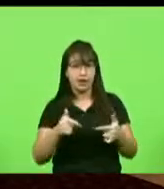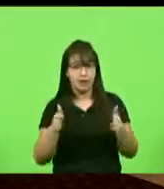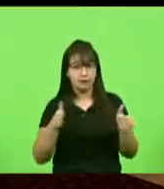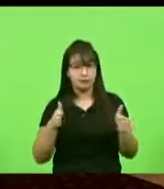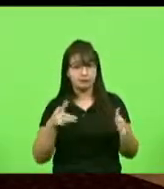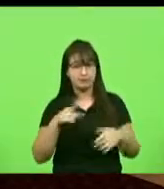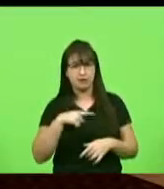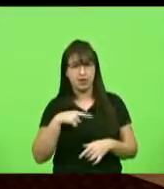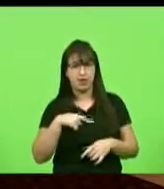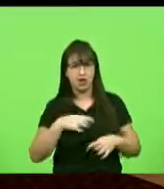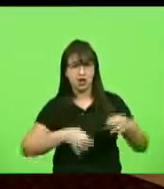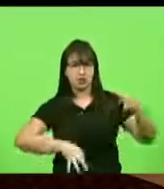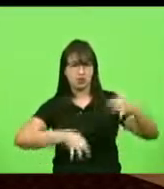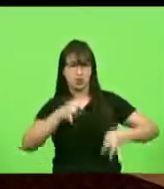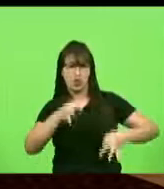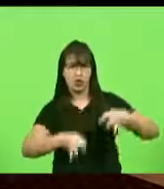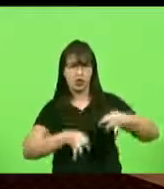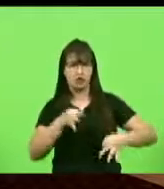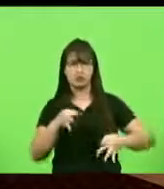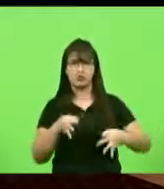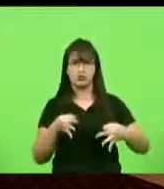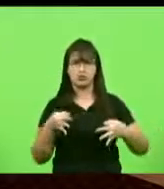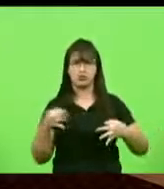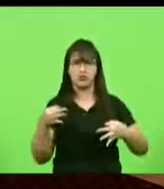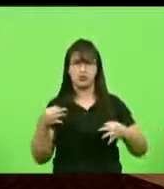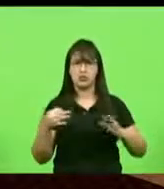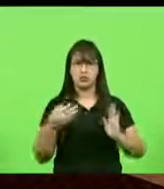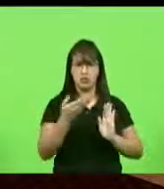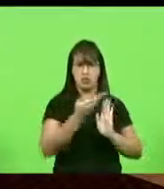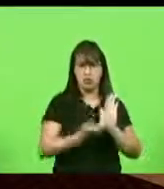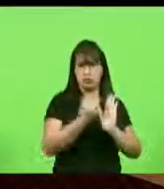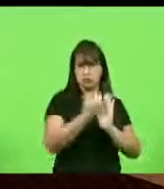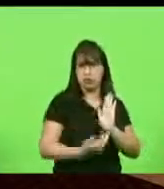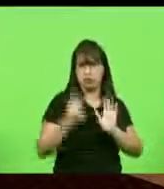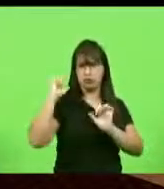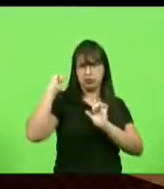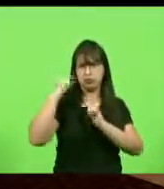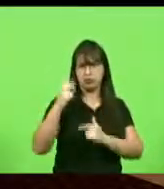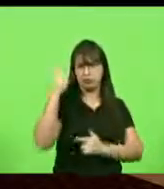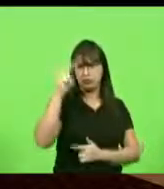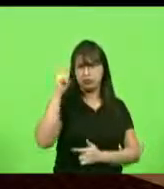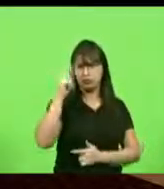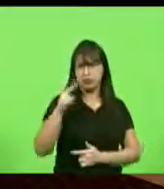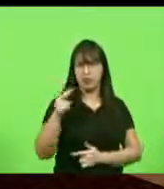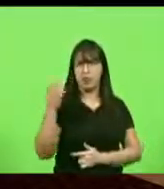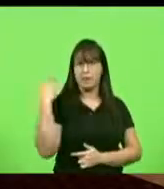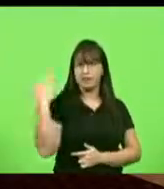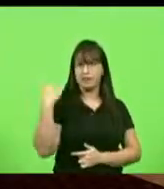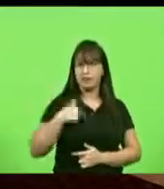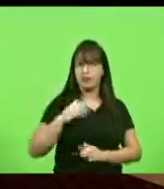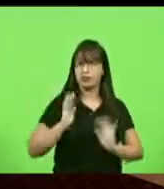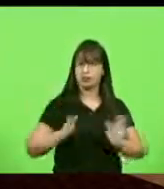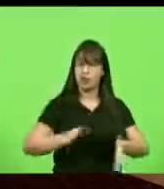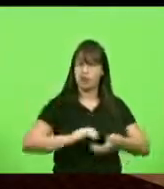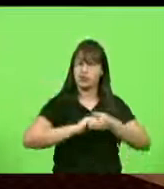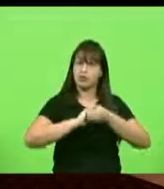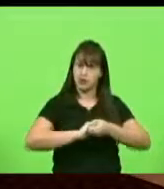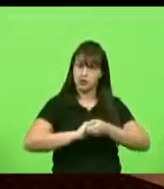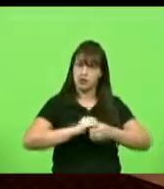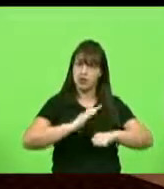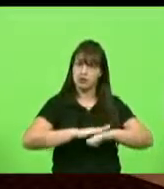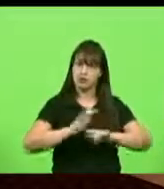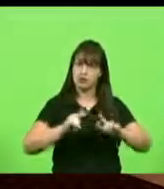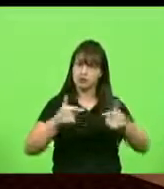está julgando, trazendo a ficha corrida. Algumas pessoas, eu mesmo, no passado, já cumprimentei por ações feitas